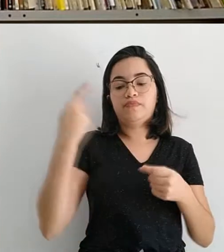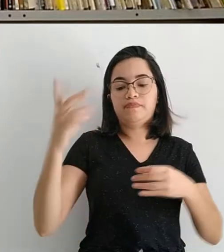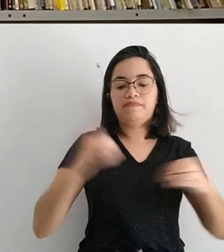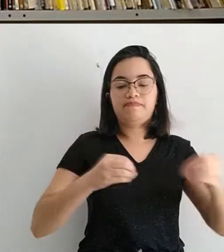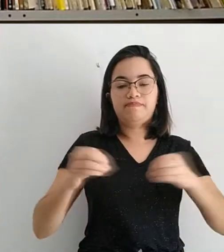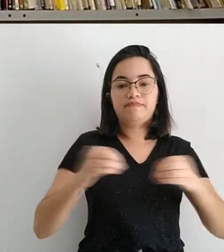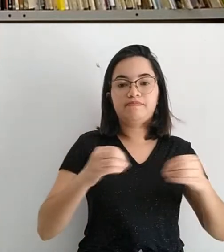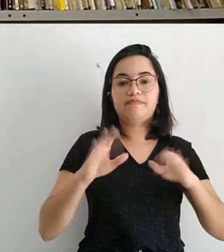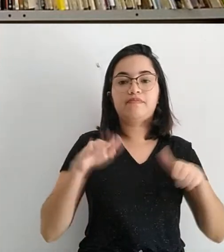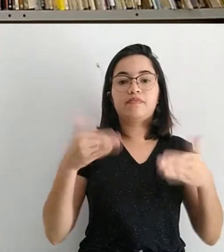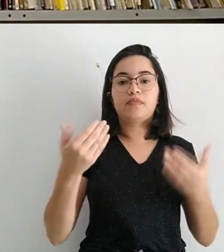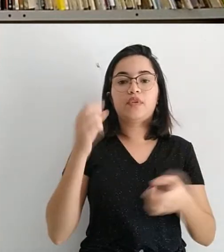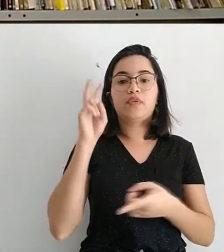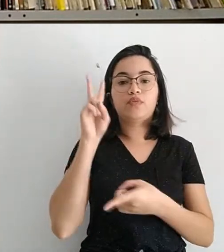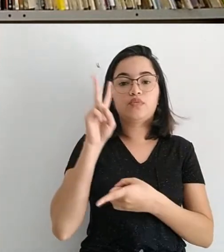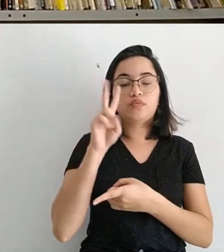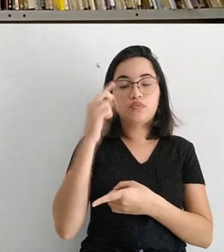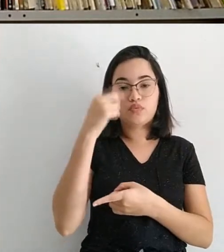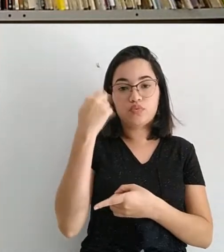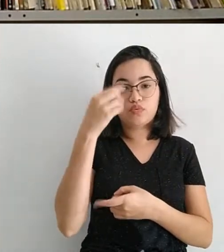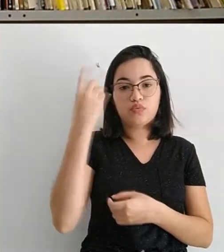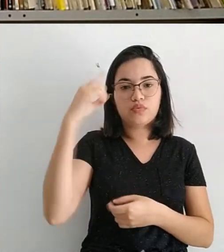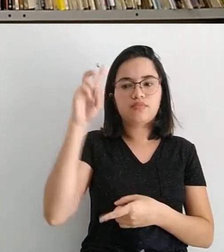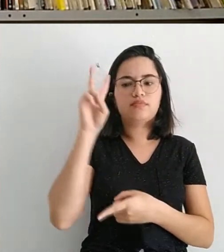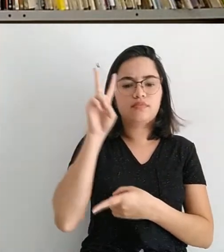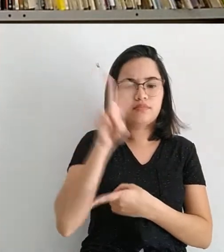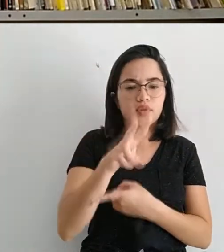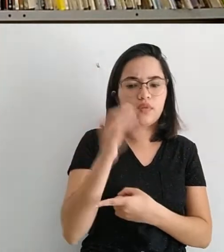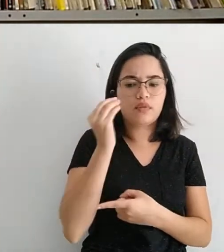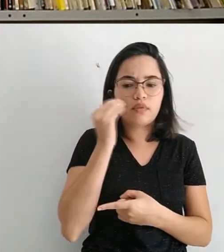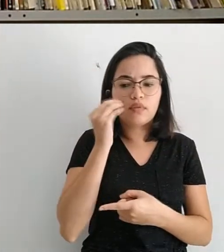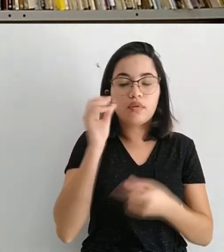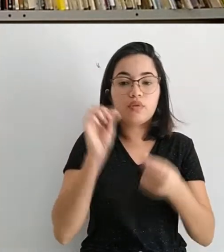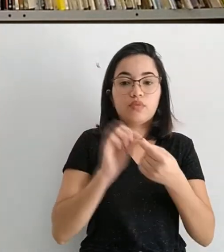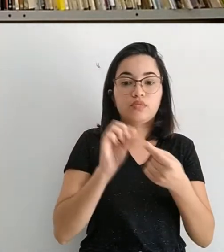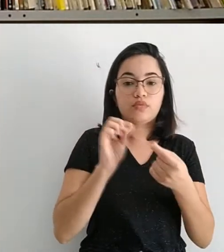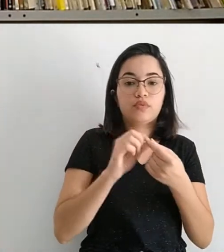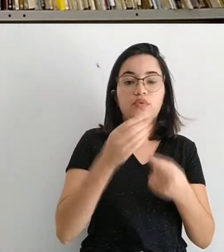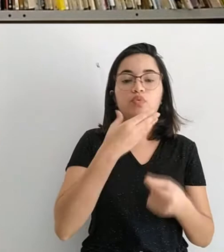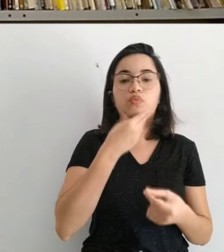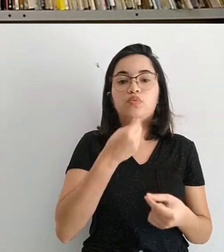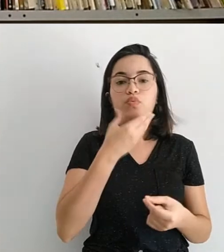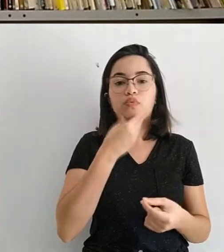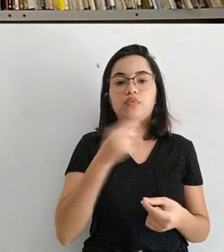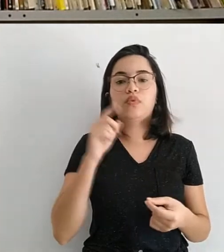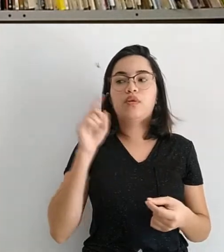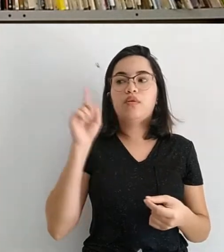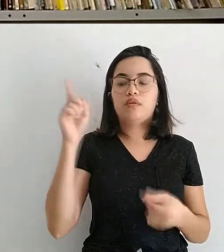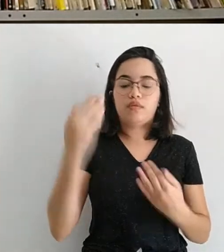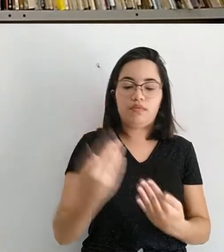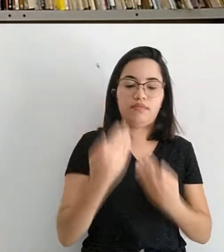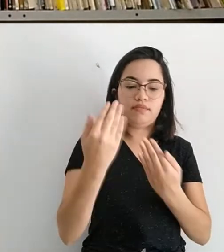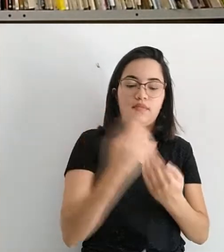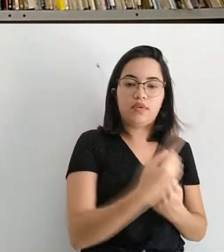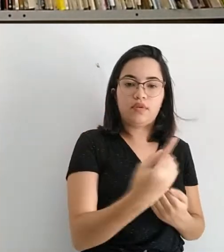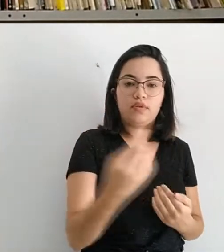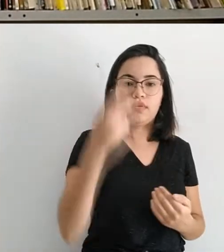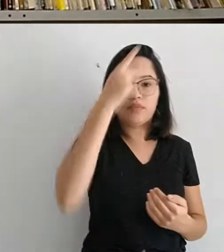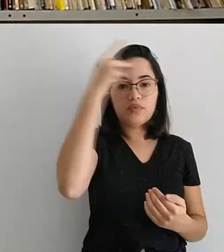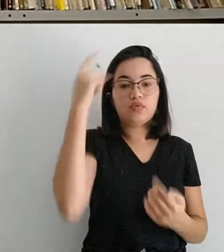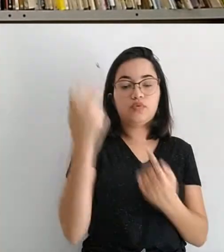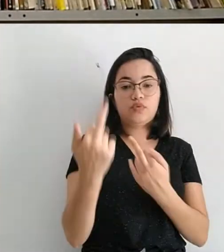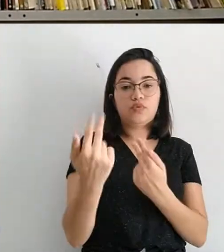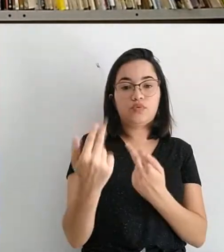obras. Então, os olhos de Deus estão atentos aos atos do homem e ele retribui a cada um